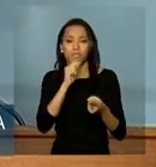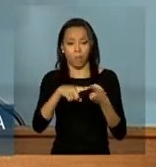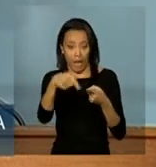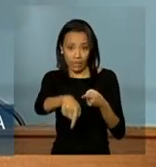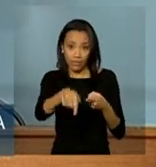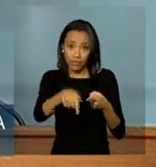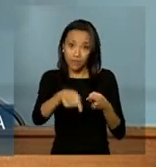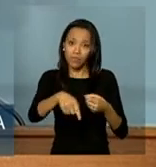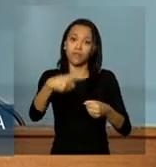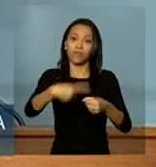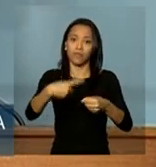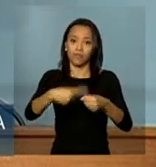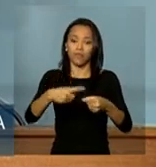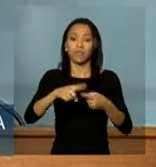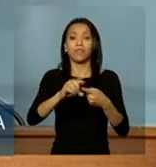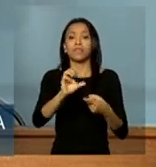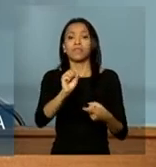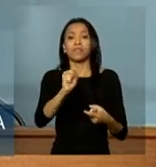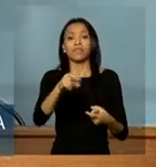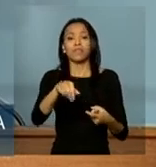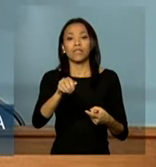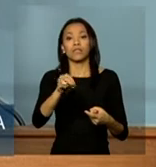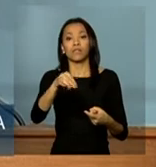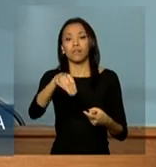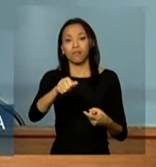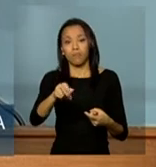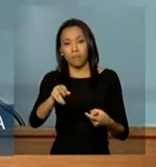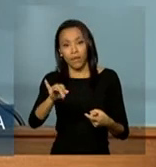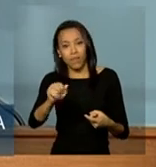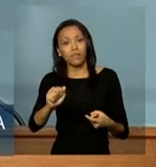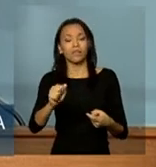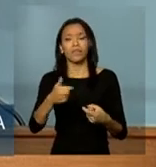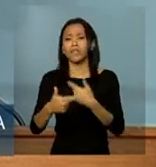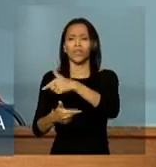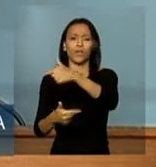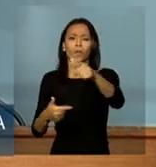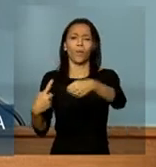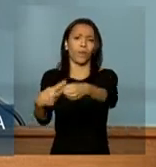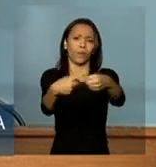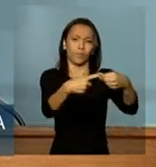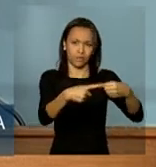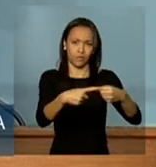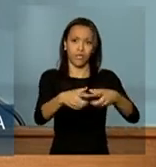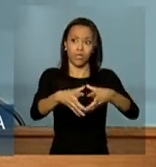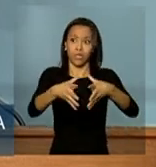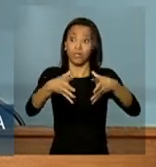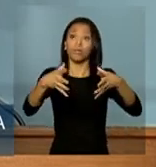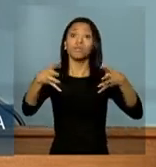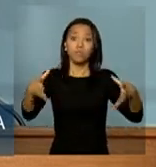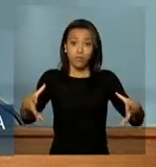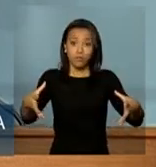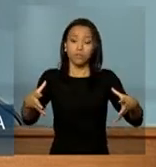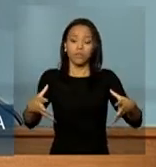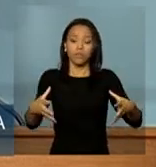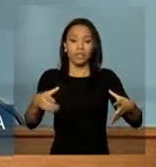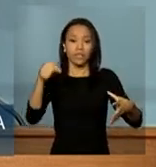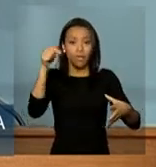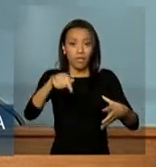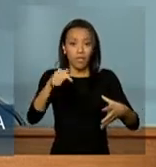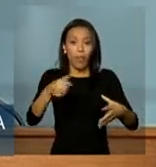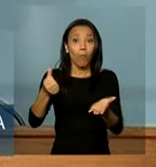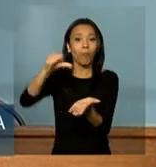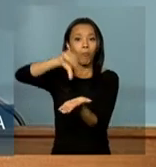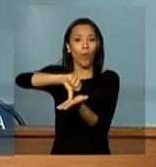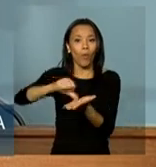Sul, aqui no Rio Grande, Santa Maria e outras, elas representam hoje um dos polos